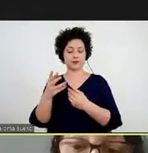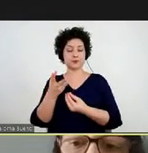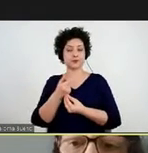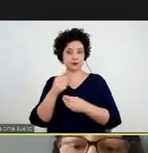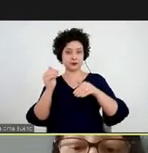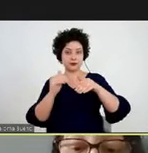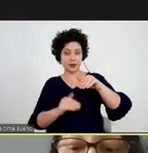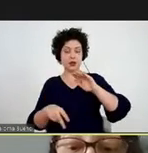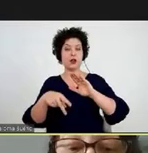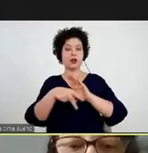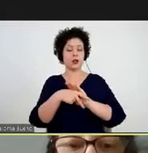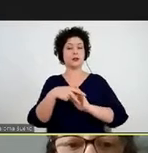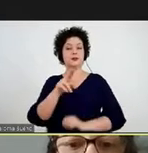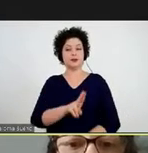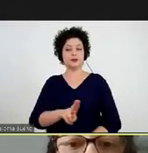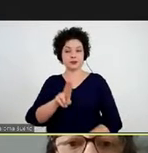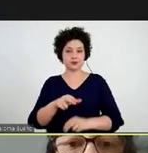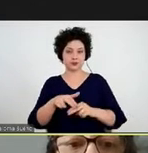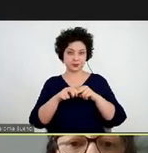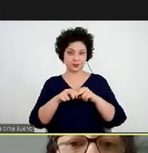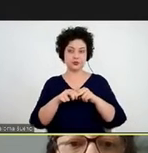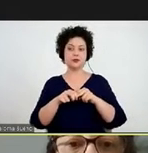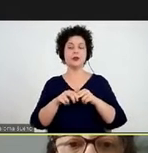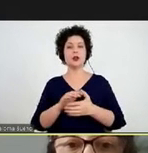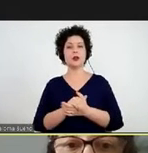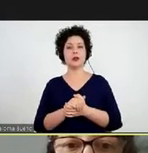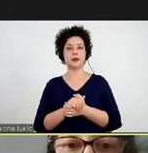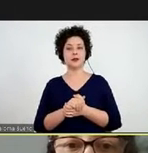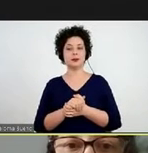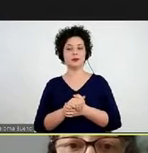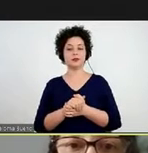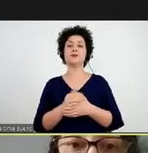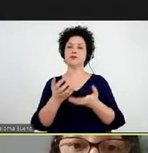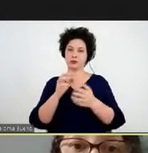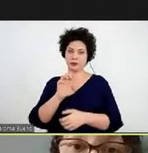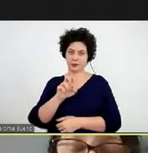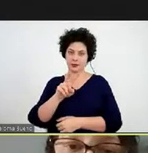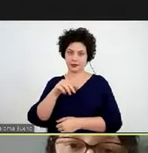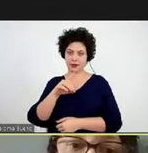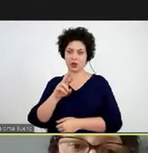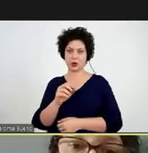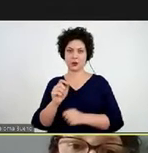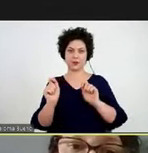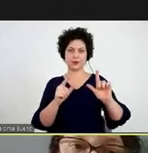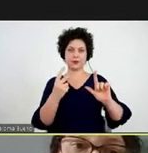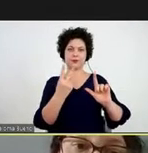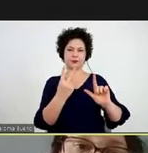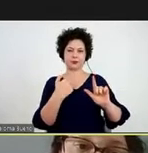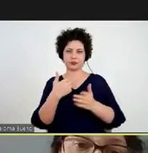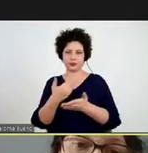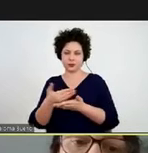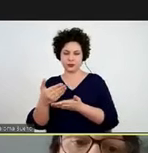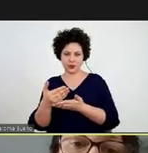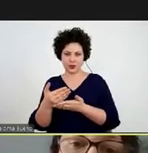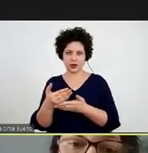universidade. Bem, para tal, eu vou, se você quiser, Evandro, deixar no slide 2, que é por onde eu vou começar, por